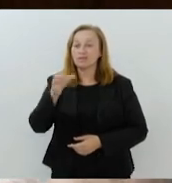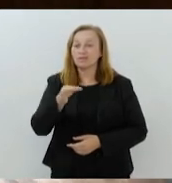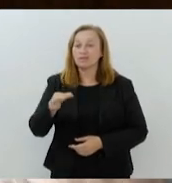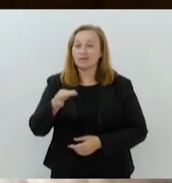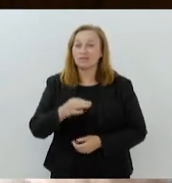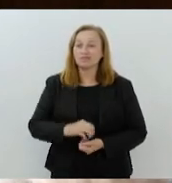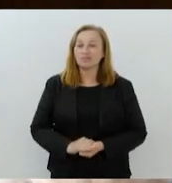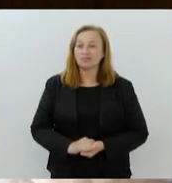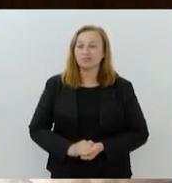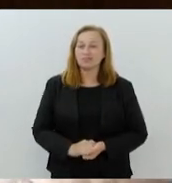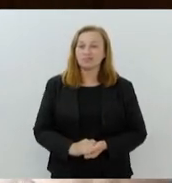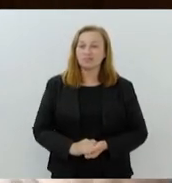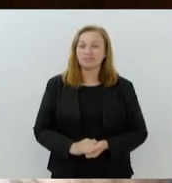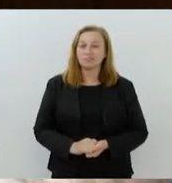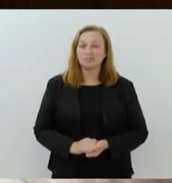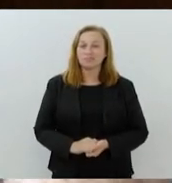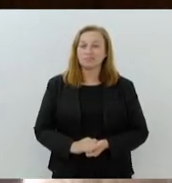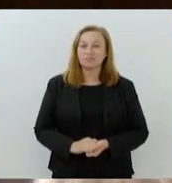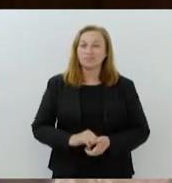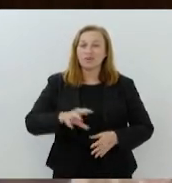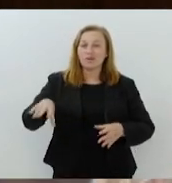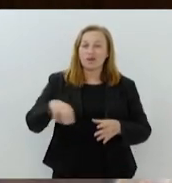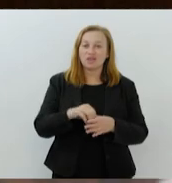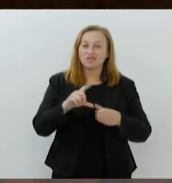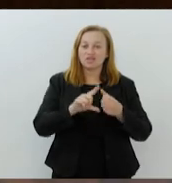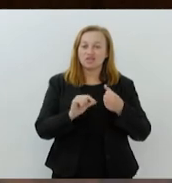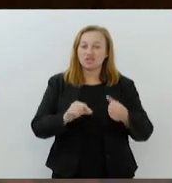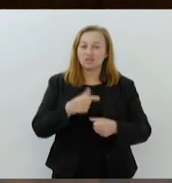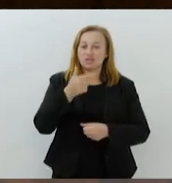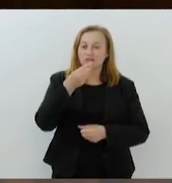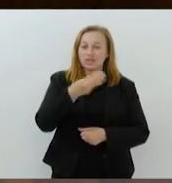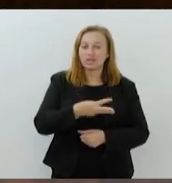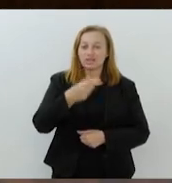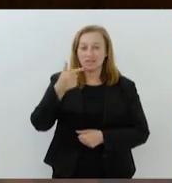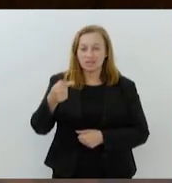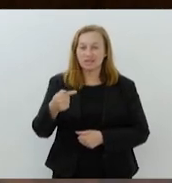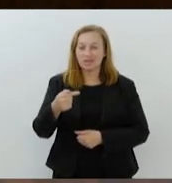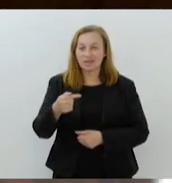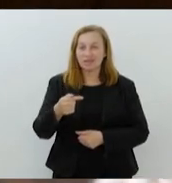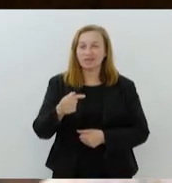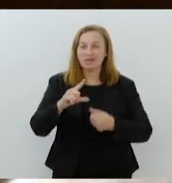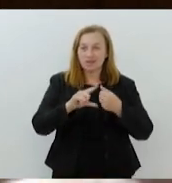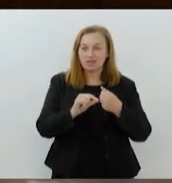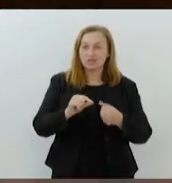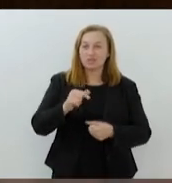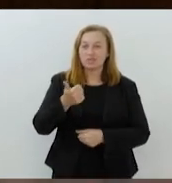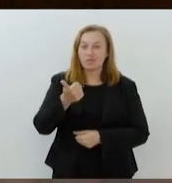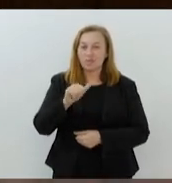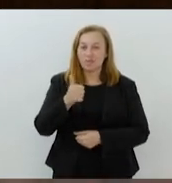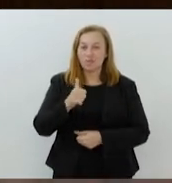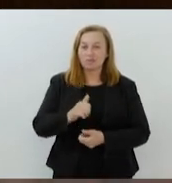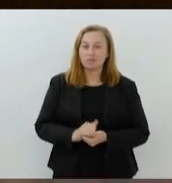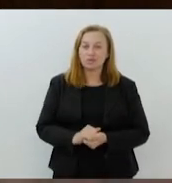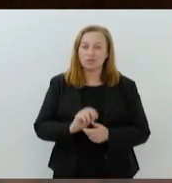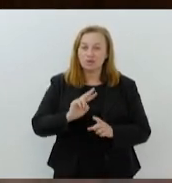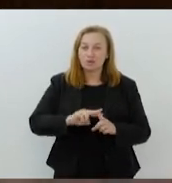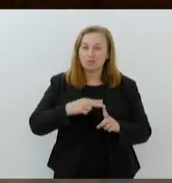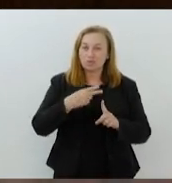R$ 44.008,52. Aplicando o artigo 37, inciso 11 da Constituição Federal, eu multiplico